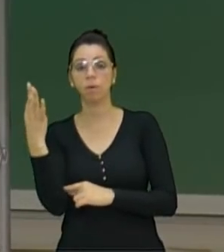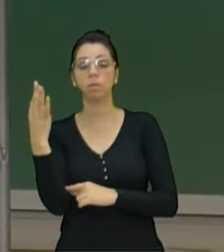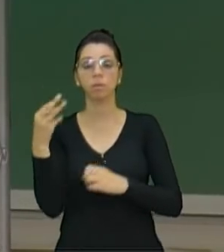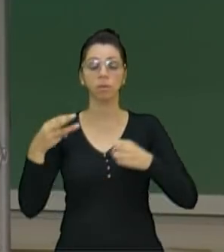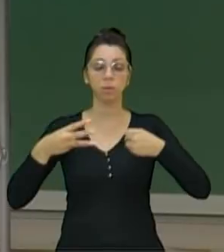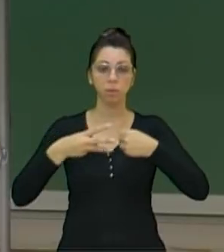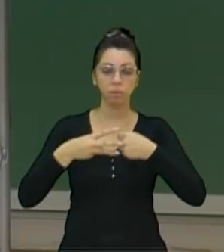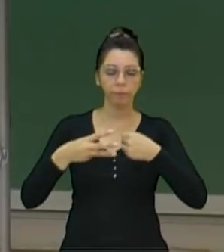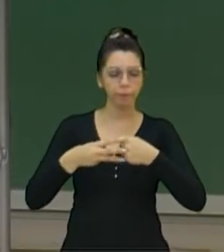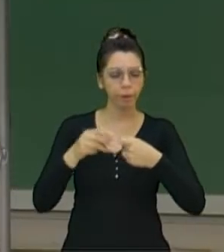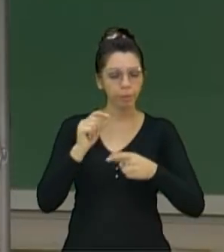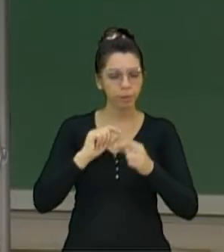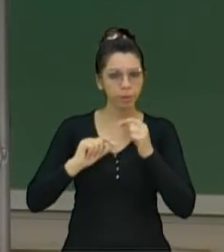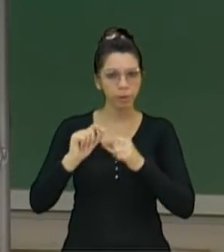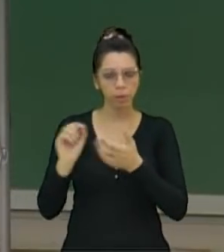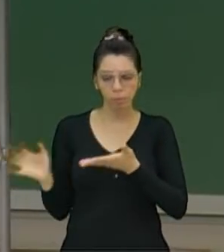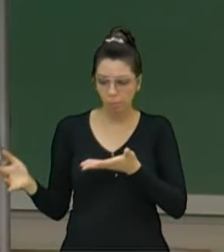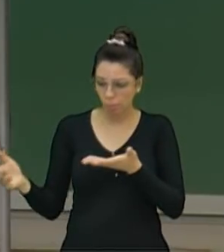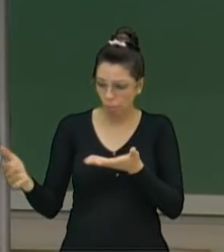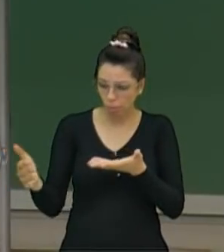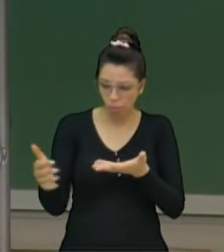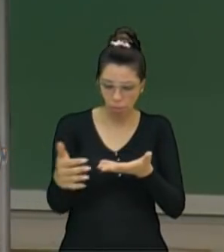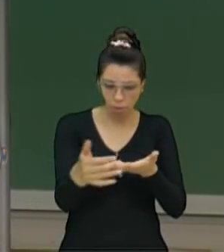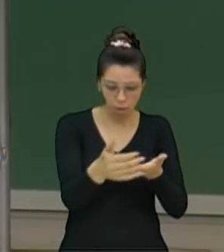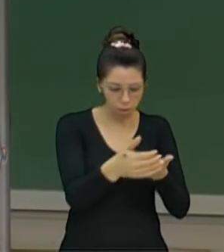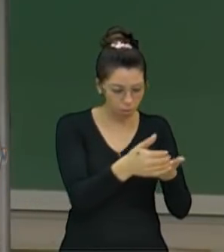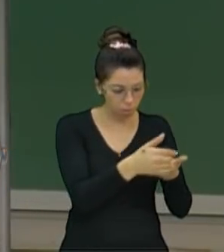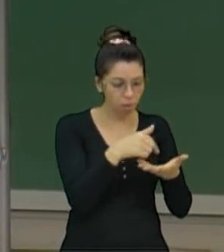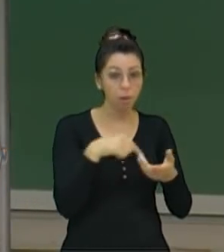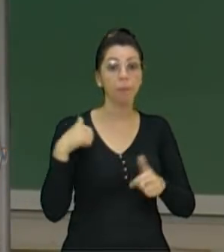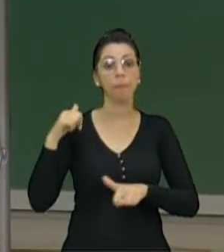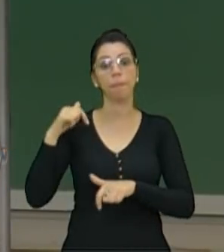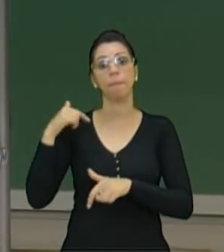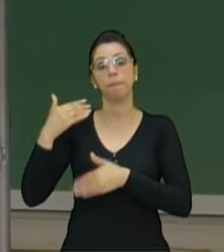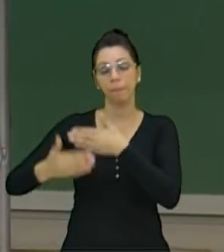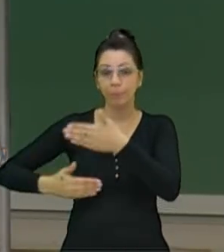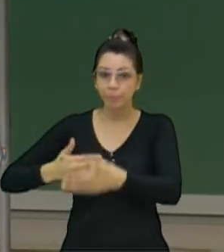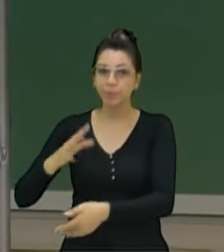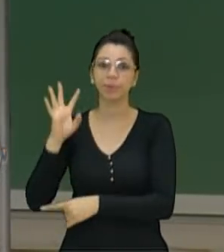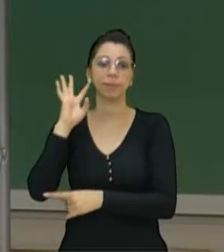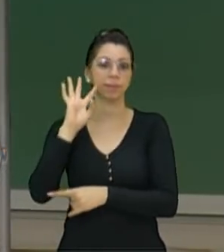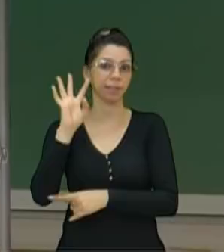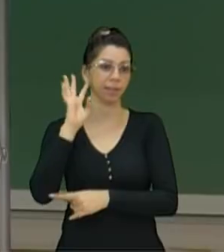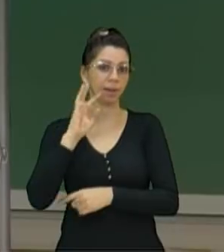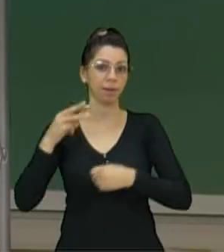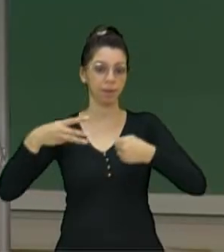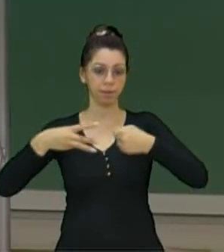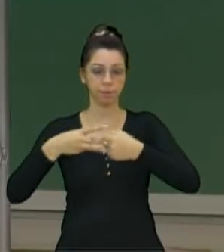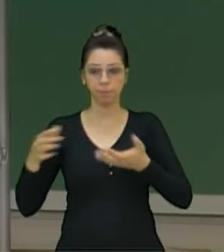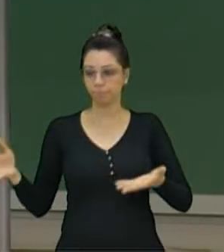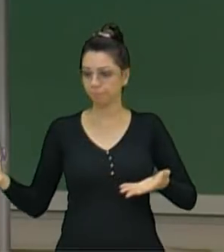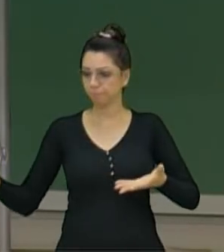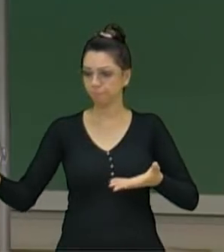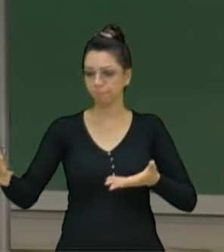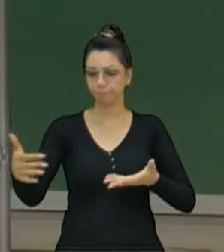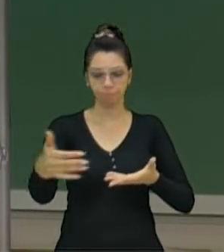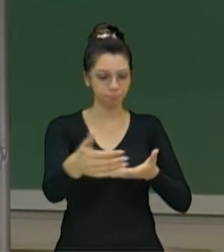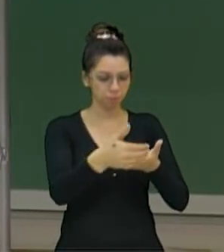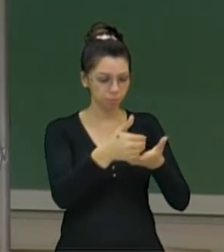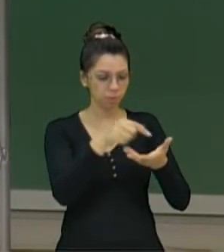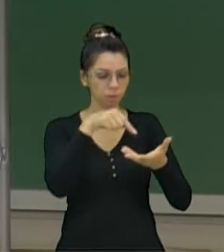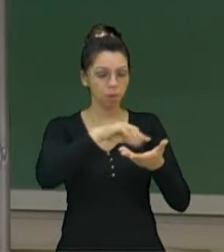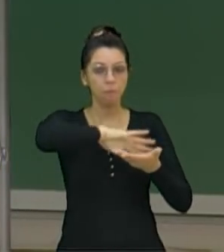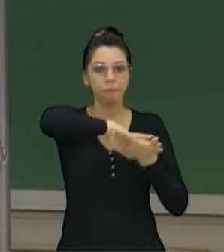vão fagocitar. A fagocitose é um processo muito legal, né, em que as células vão englobar e vão